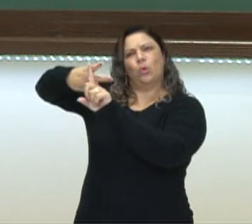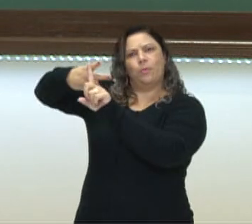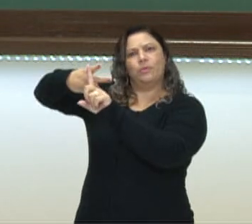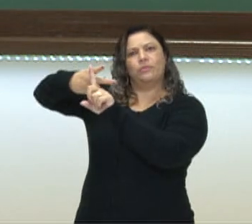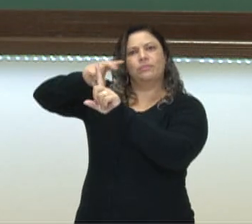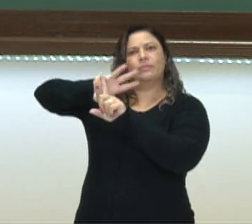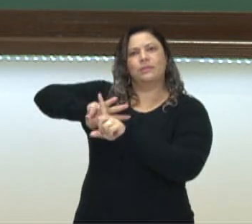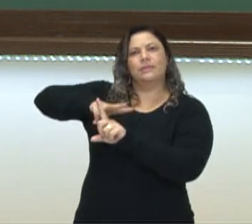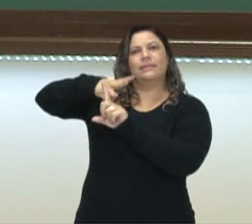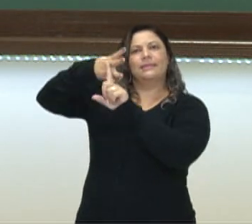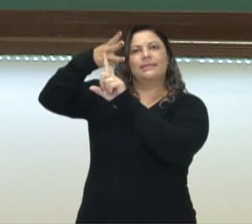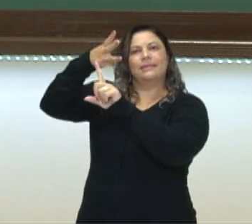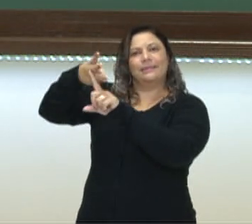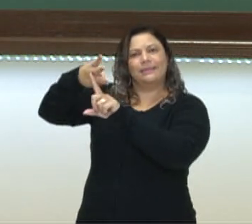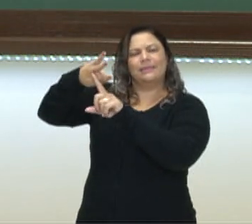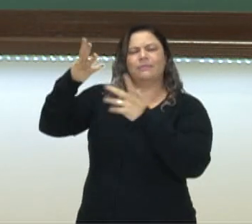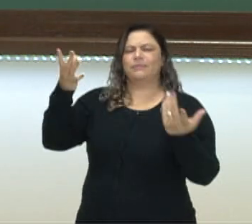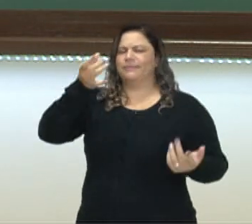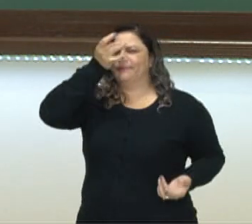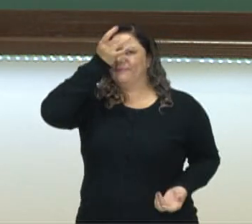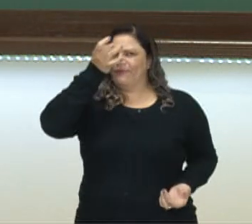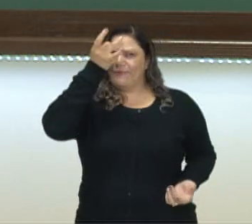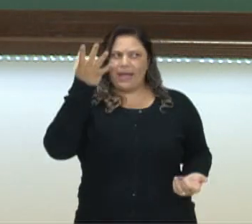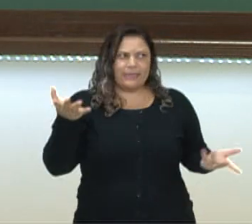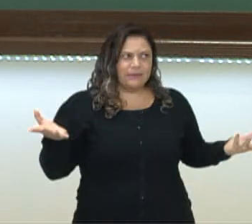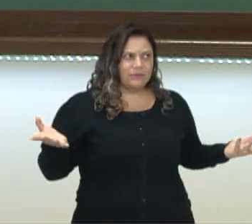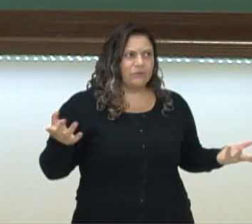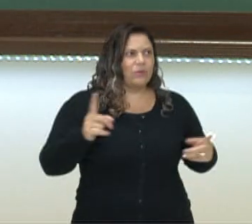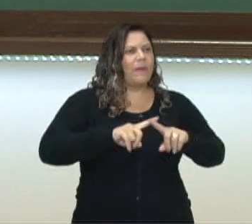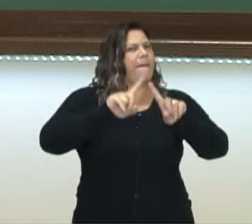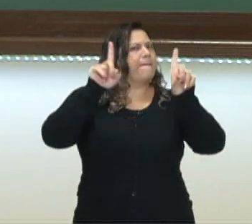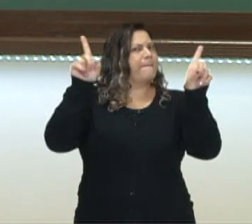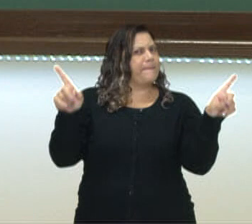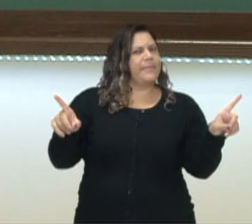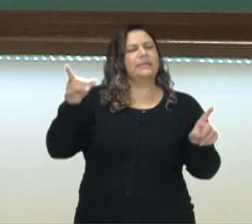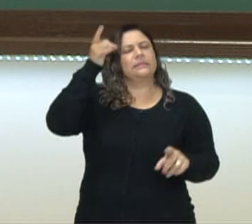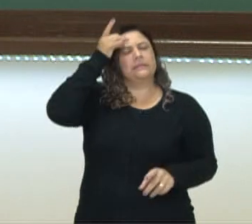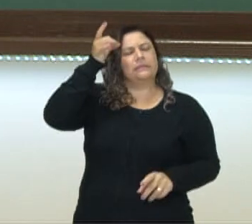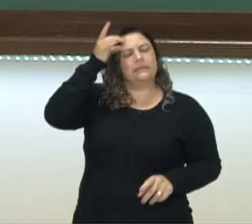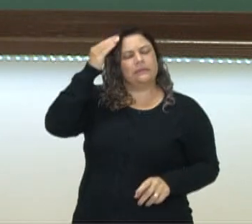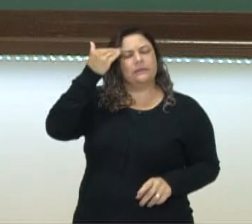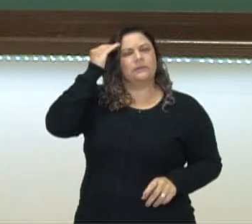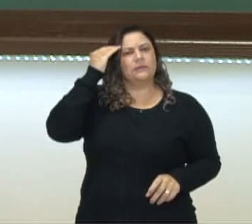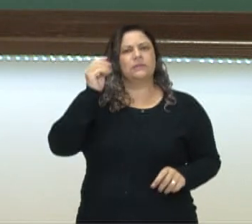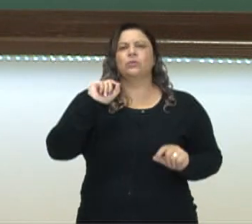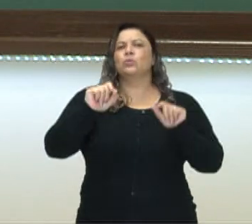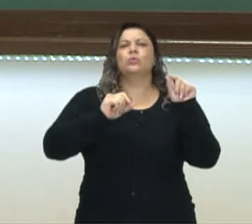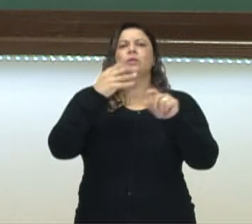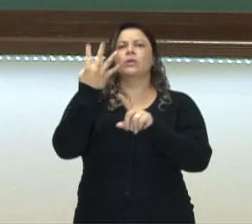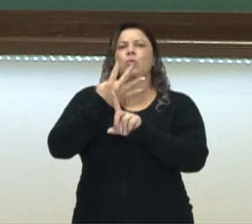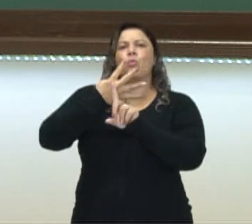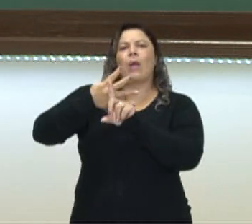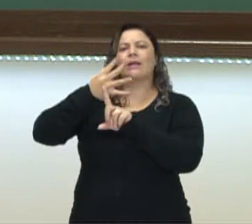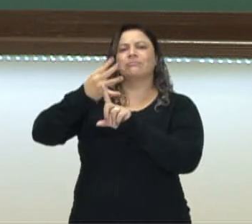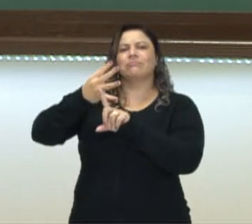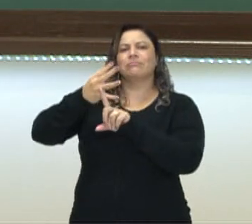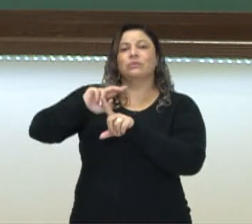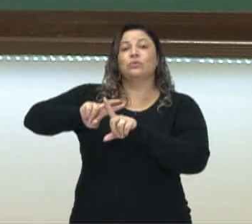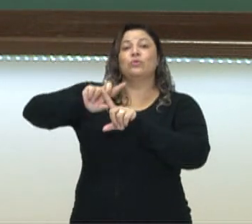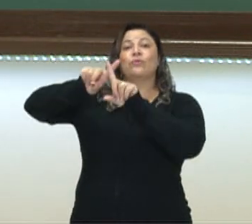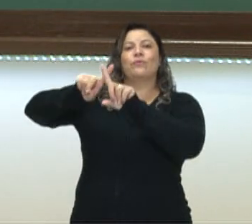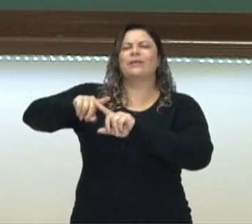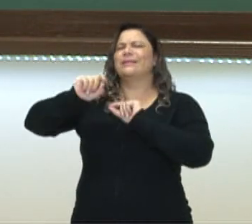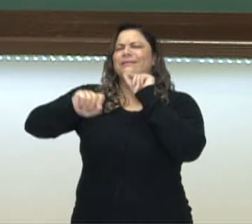né? Mais ou menos, não tem problema, mas é fácil da gente entender. E quádruplo? O que será que a